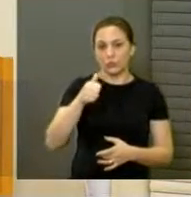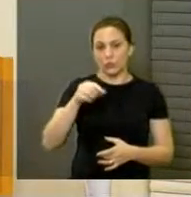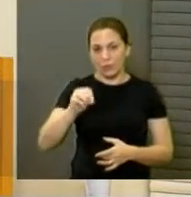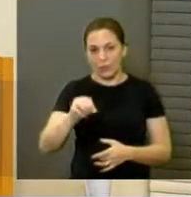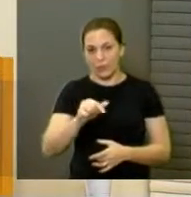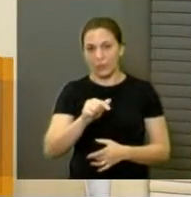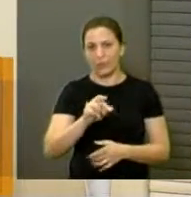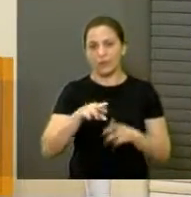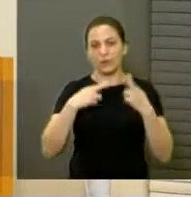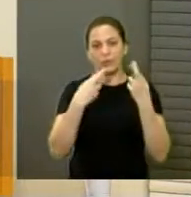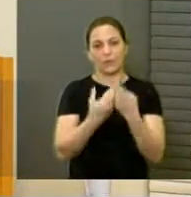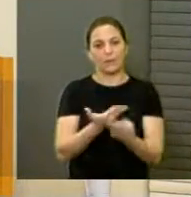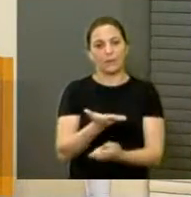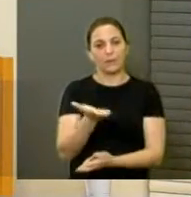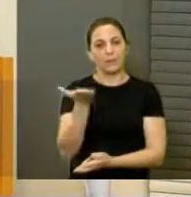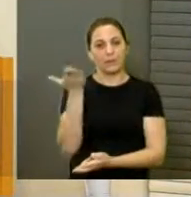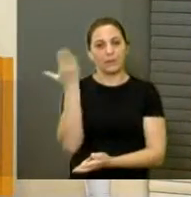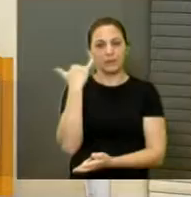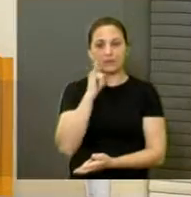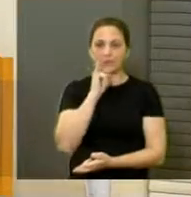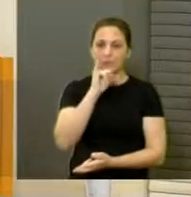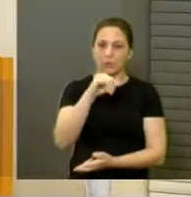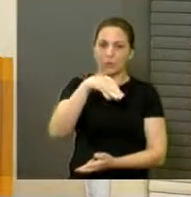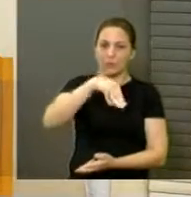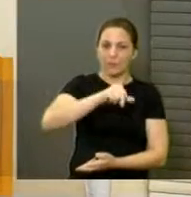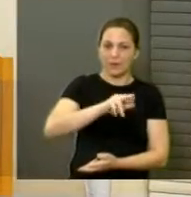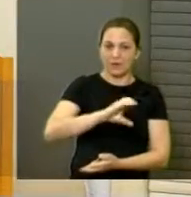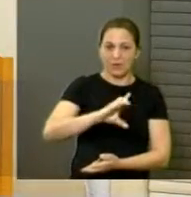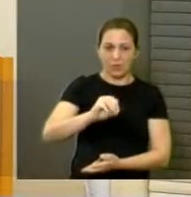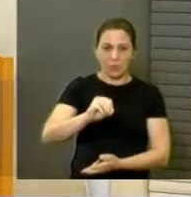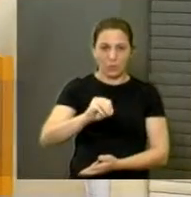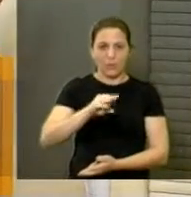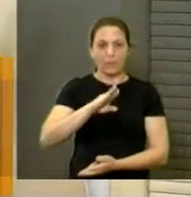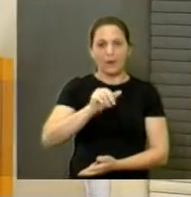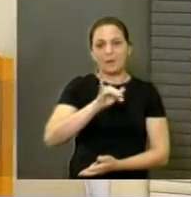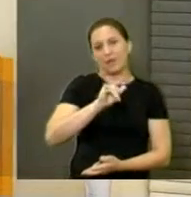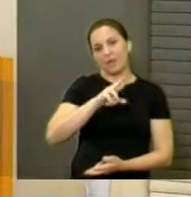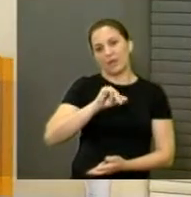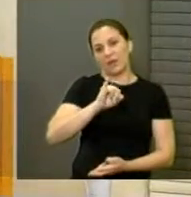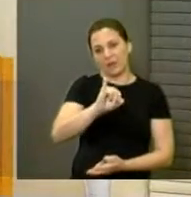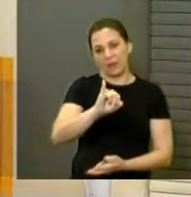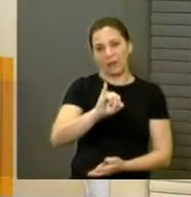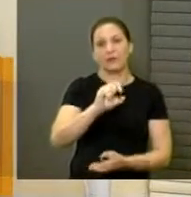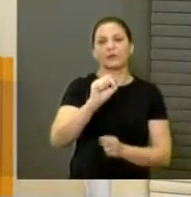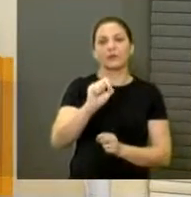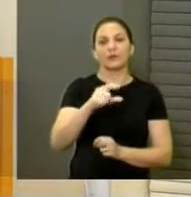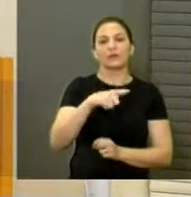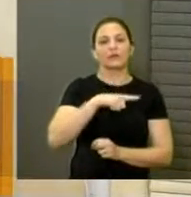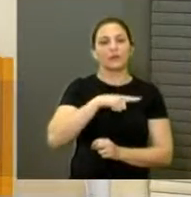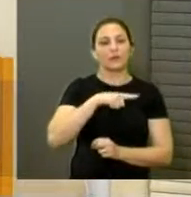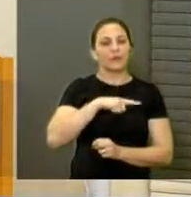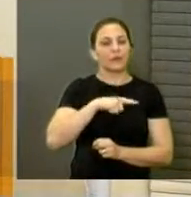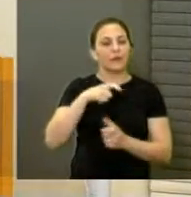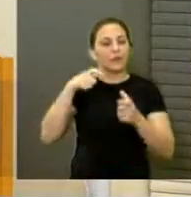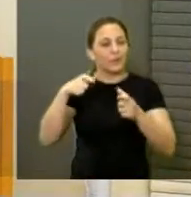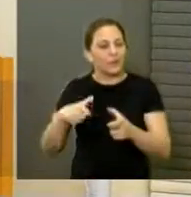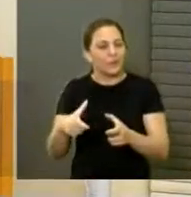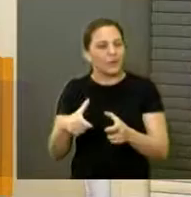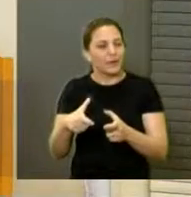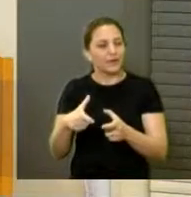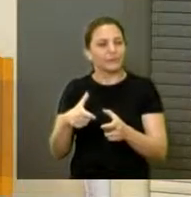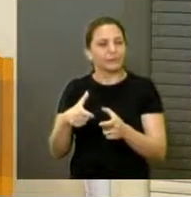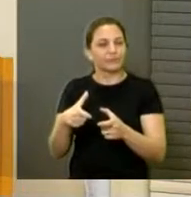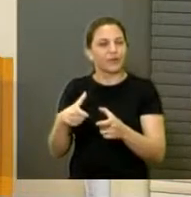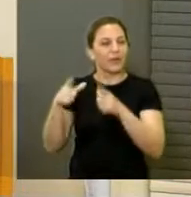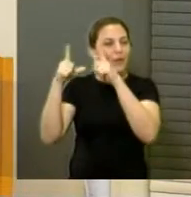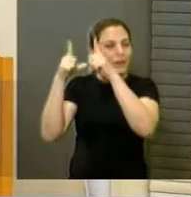sessão passada ele disse que o Marcelo Barbieri estaria querendo alguma boquinha lá em Brasília, se foi isso que eu